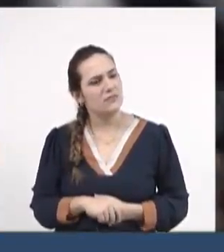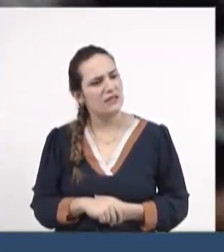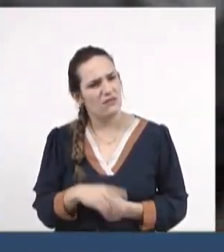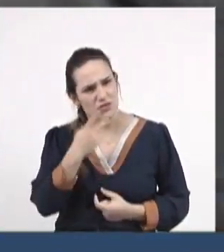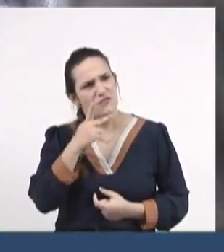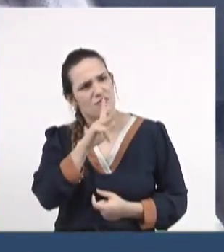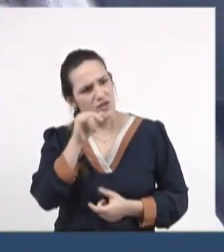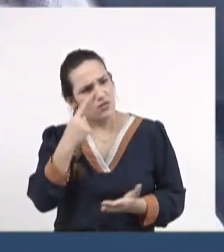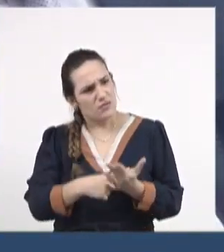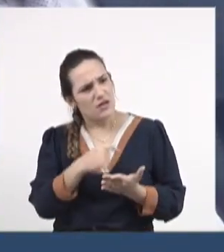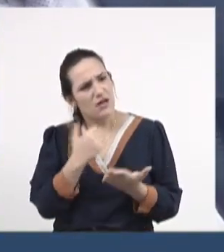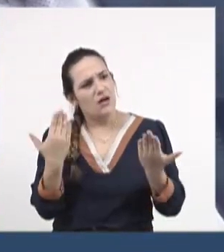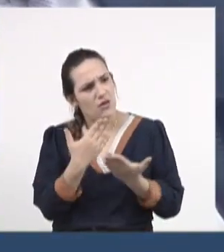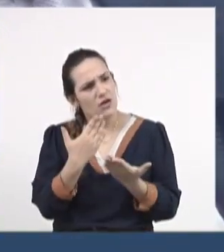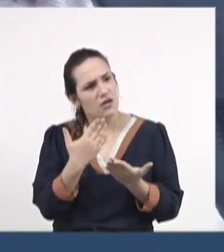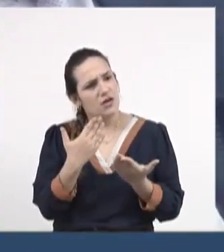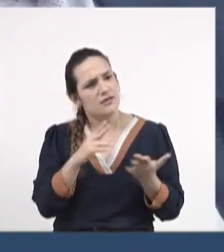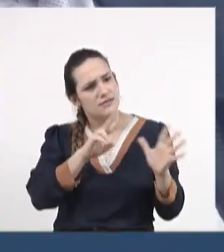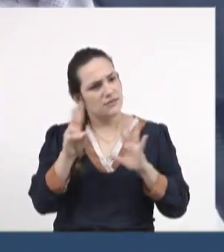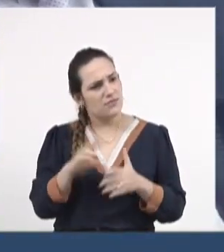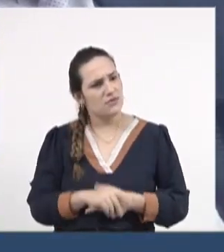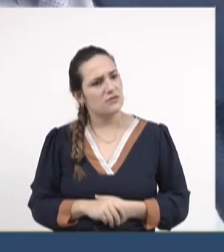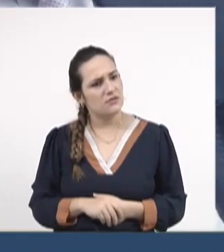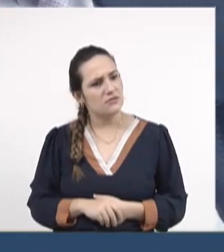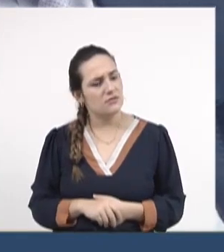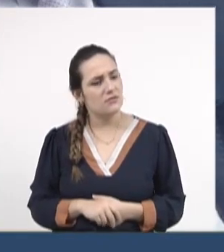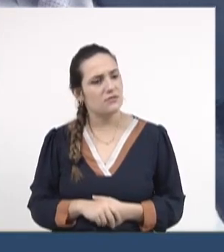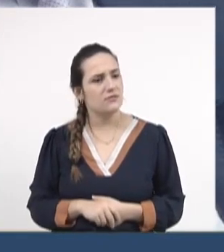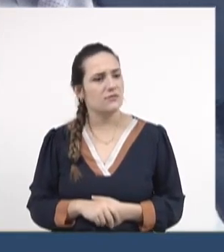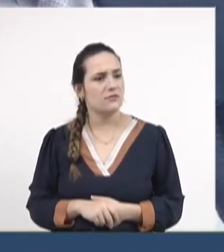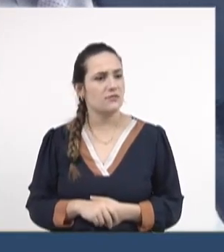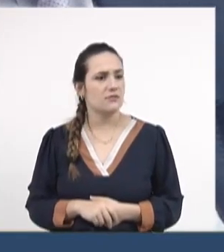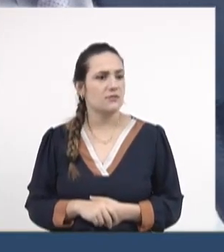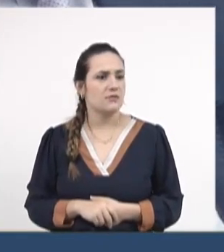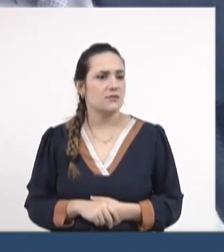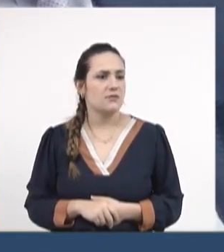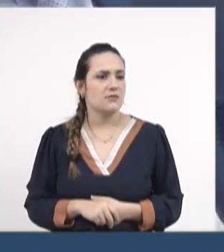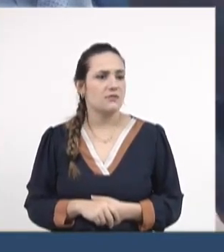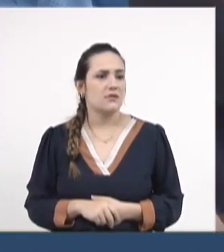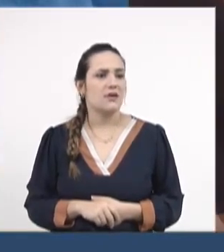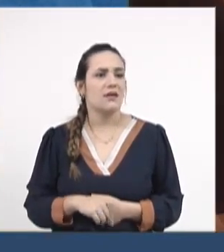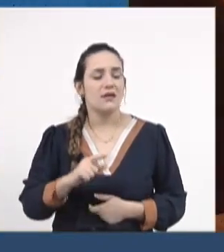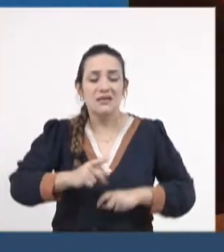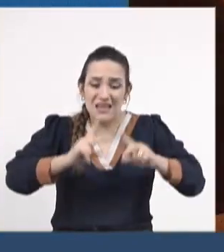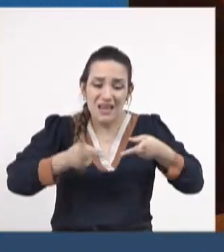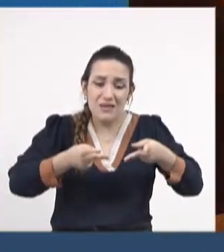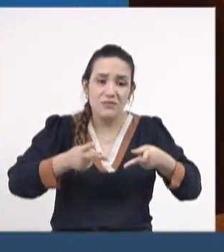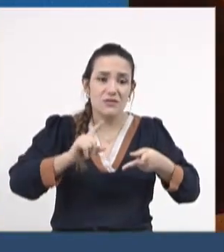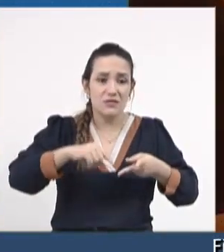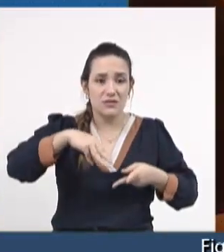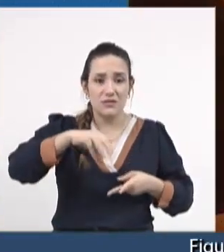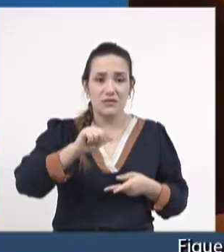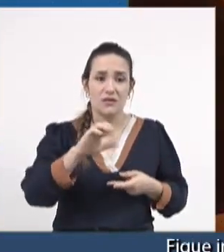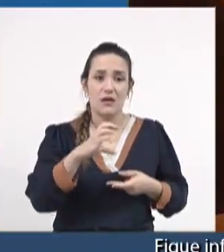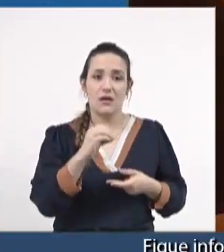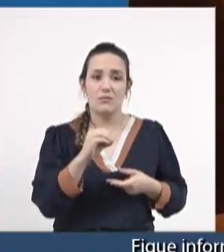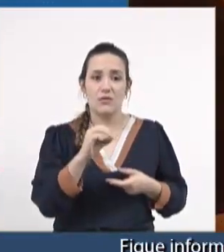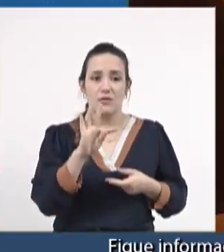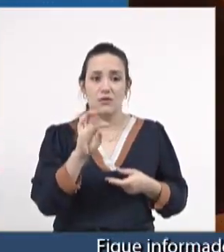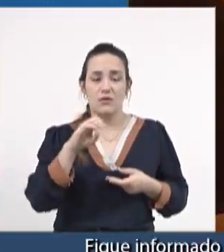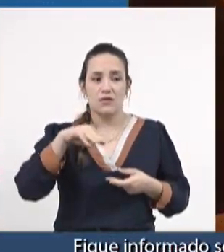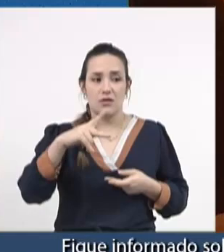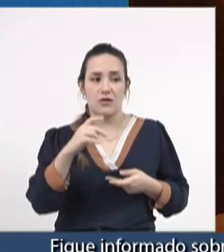está agendado para votar essa semana ou a semana que vem, que vai dizer, ó, o marco temporal é